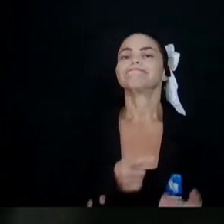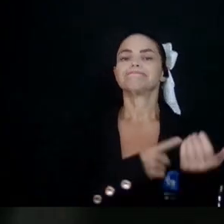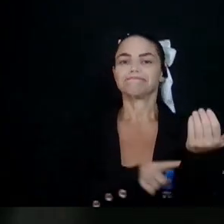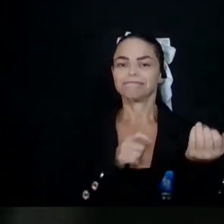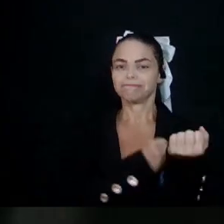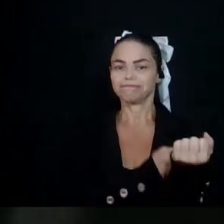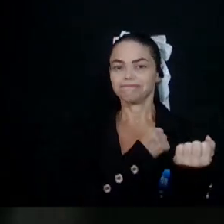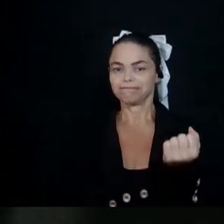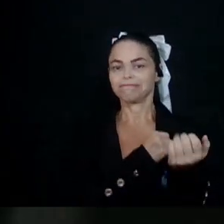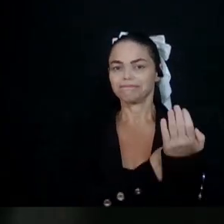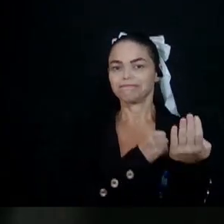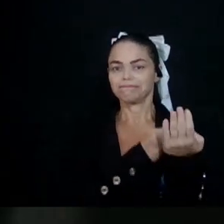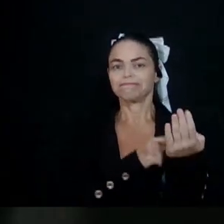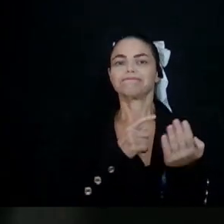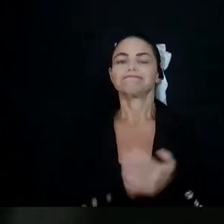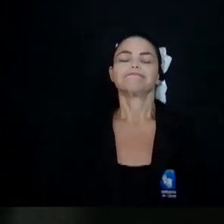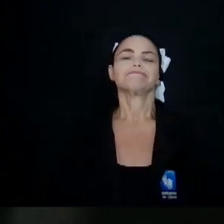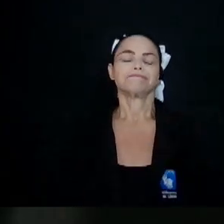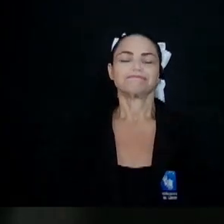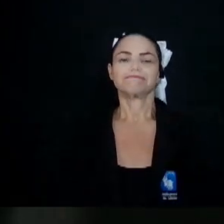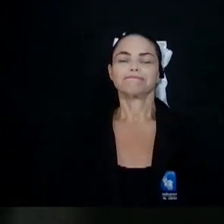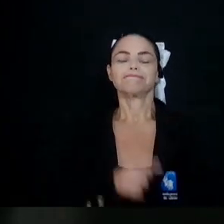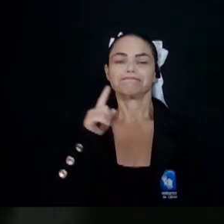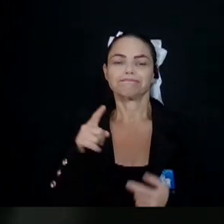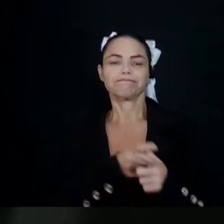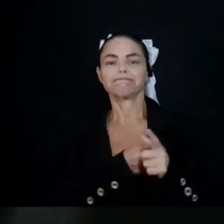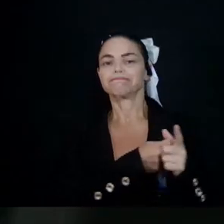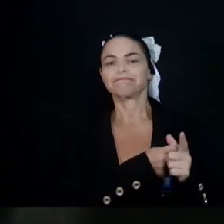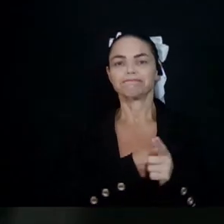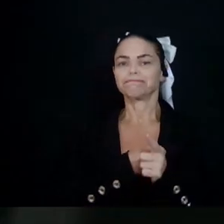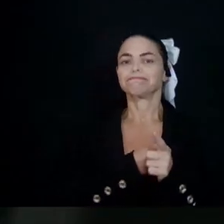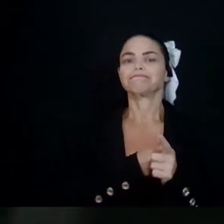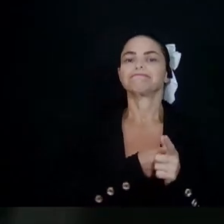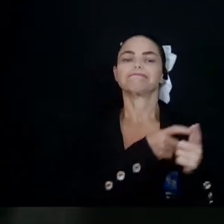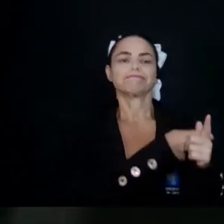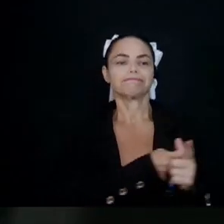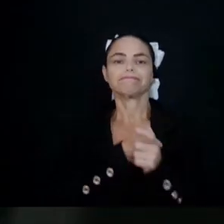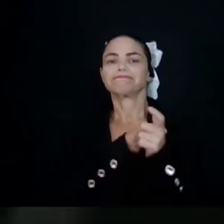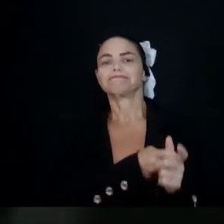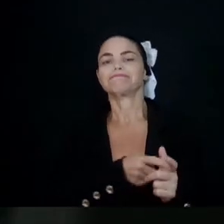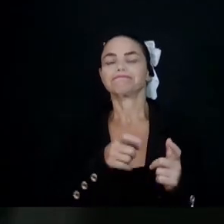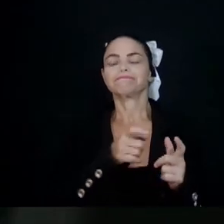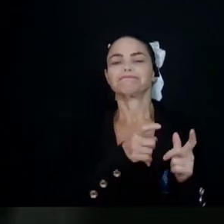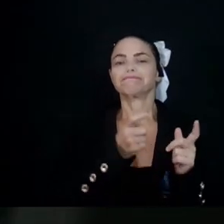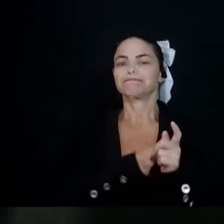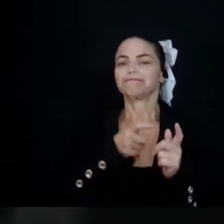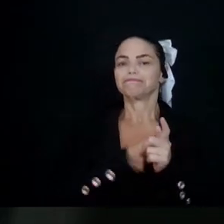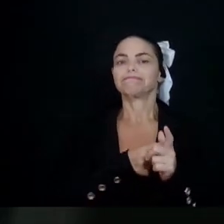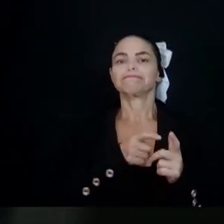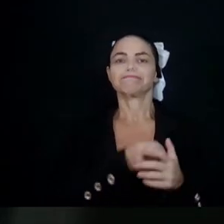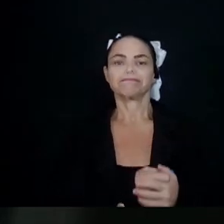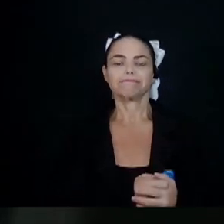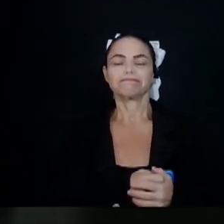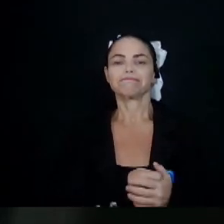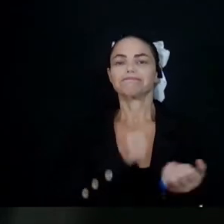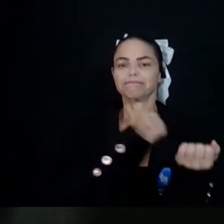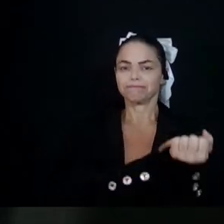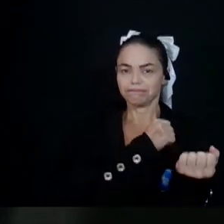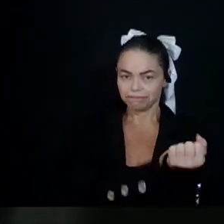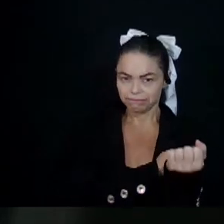celular e essa dependência ativa outra dependência que busca outra dependência e a gente cai na dependência do álcool,